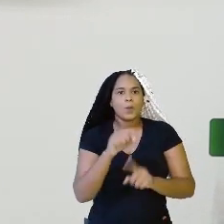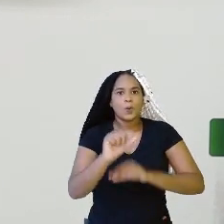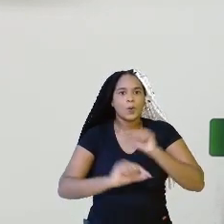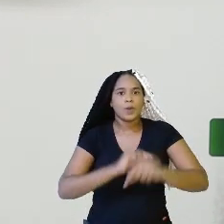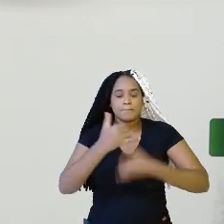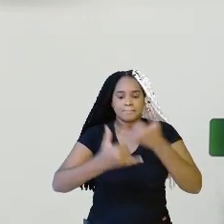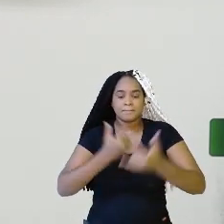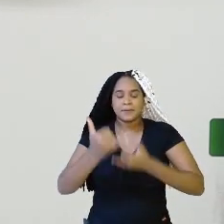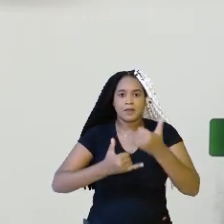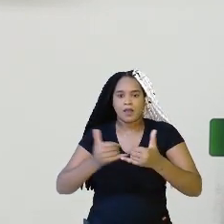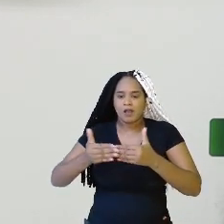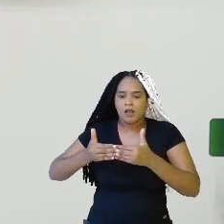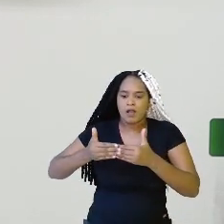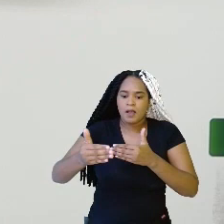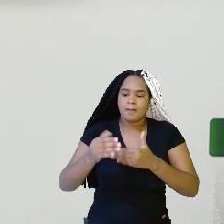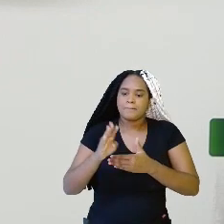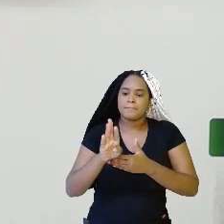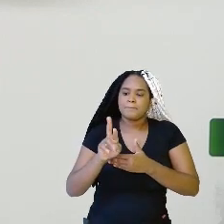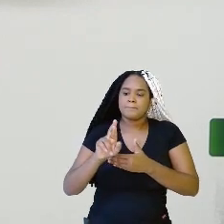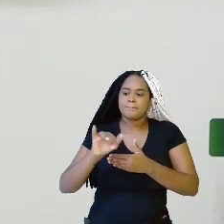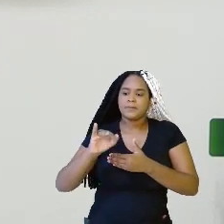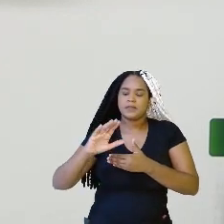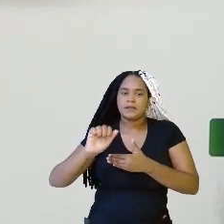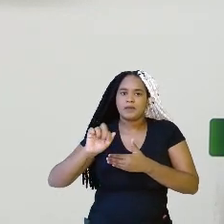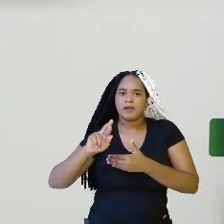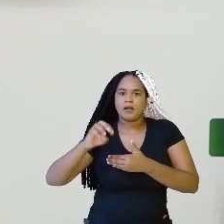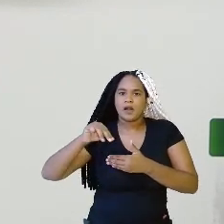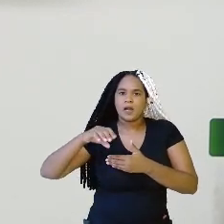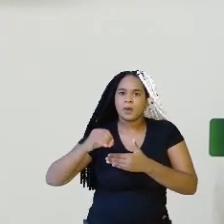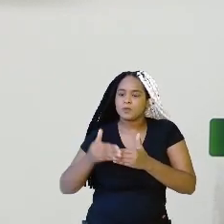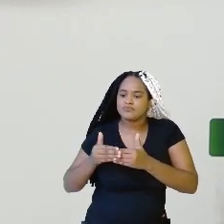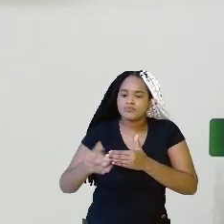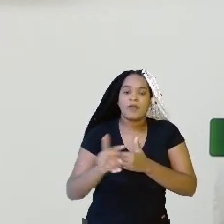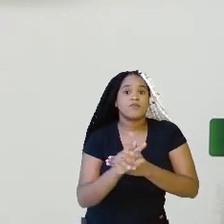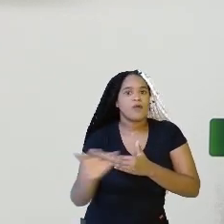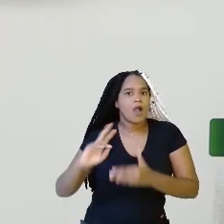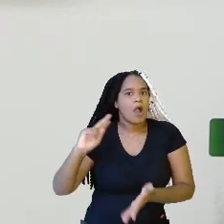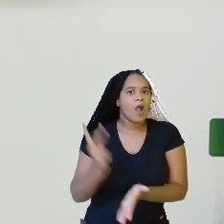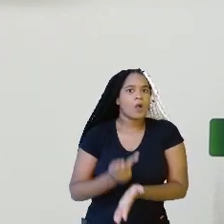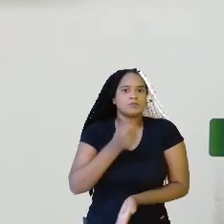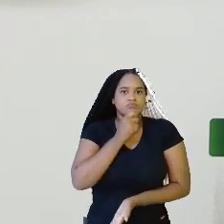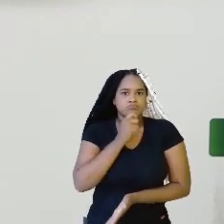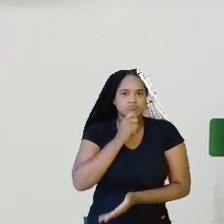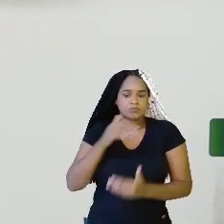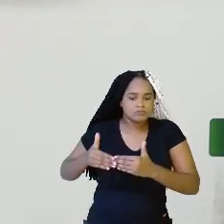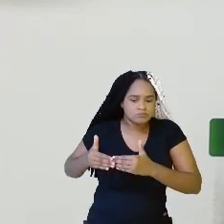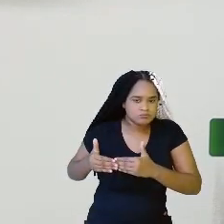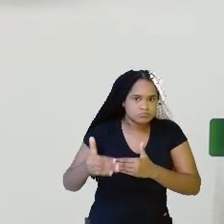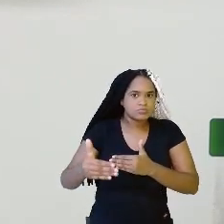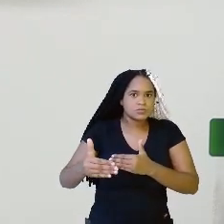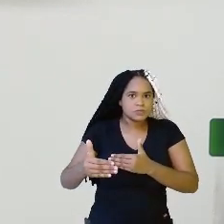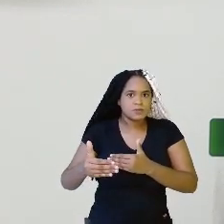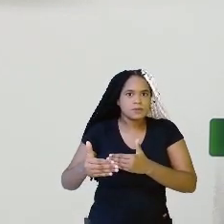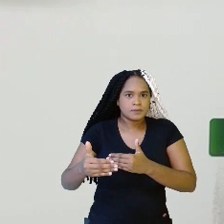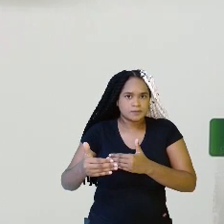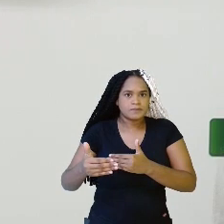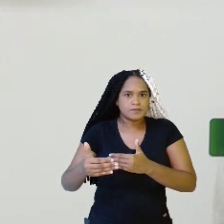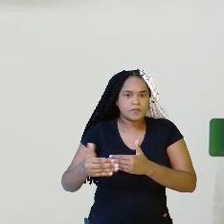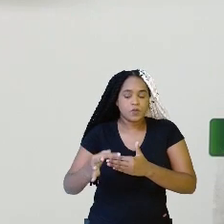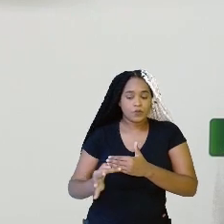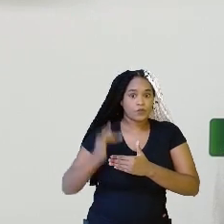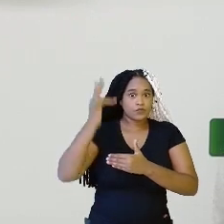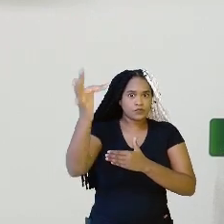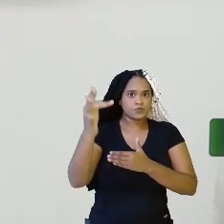que ainda vai acontecer. Amanhã, ou de tarde, ou mais tarde, não sei. Mas quando nós brincarmos, se dá um tempo do que ainda vai